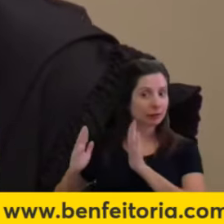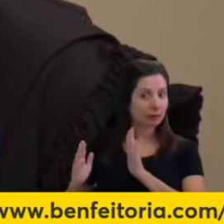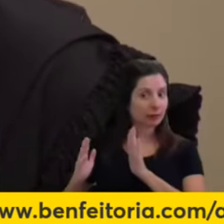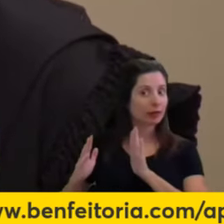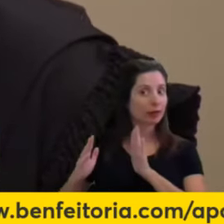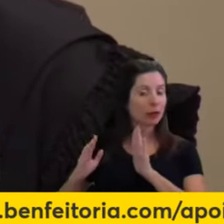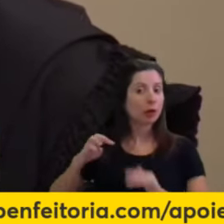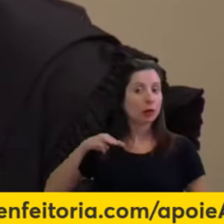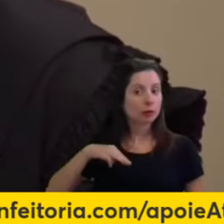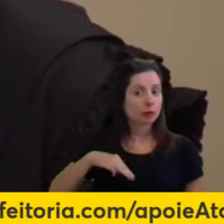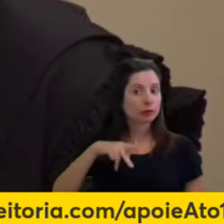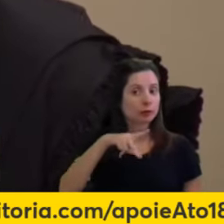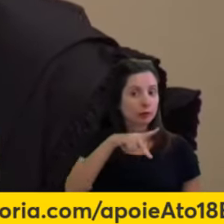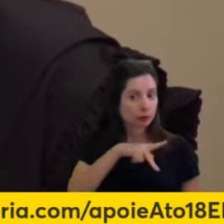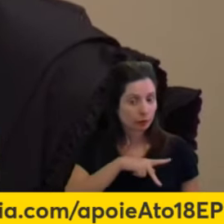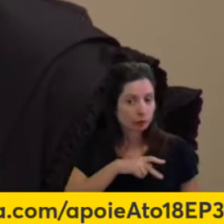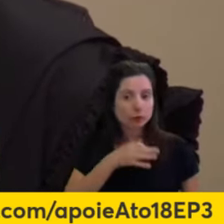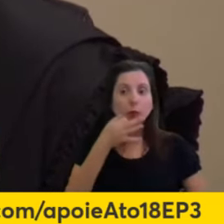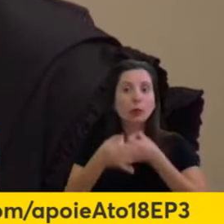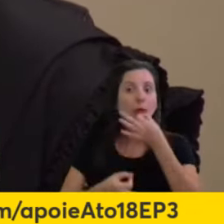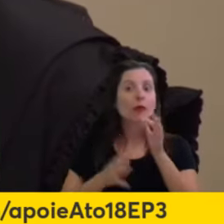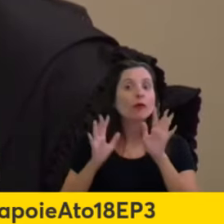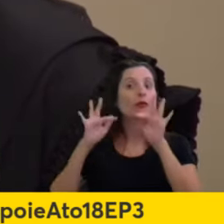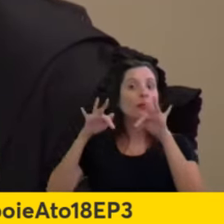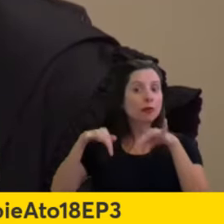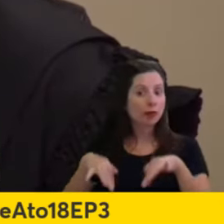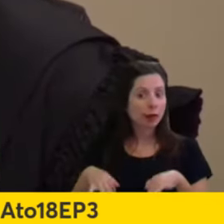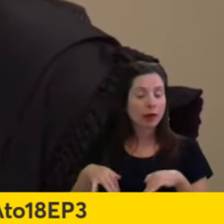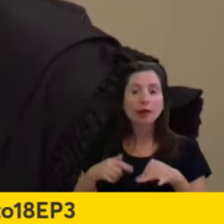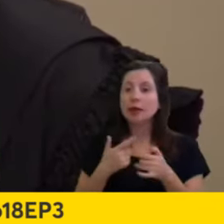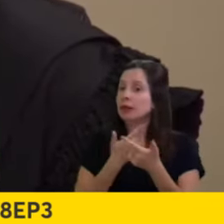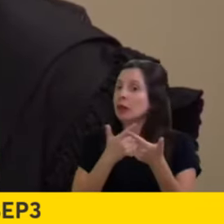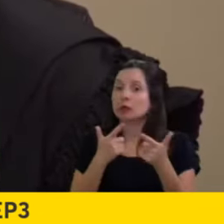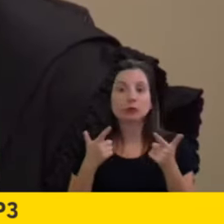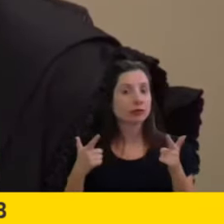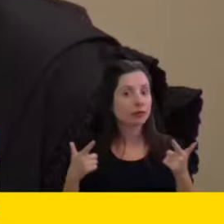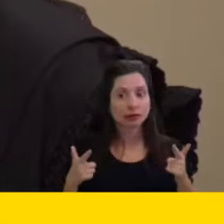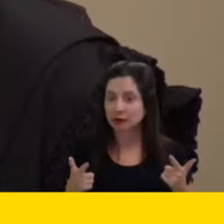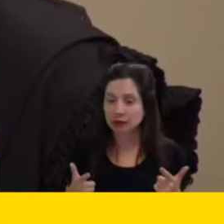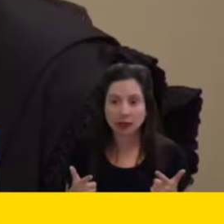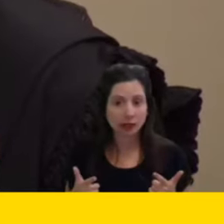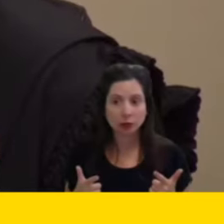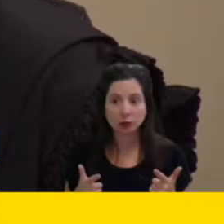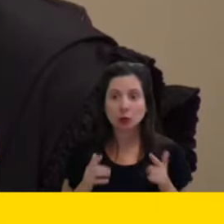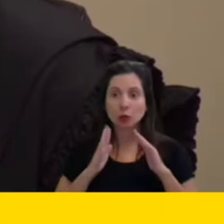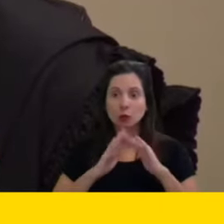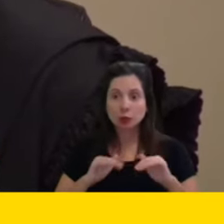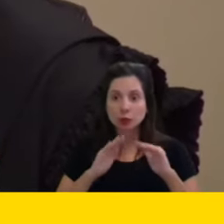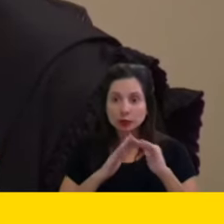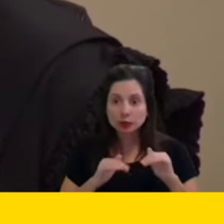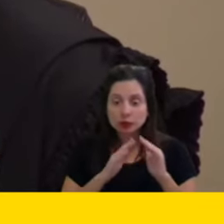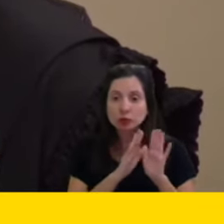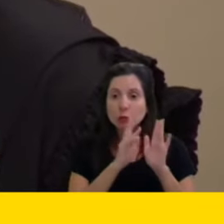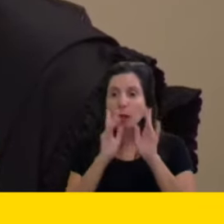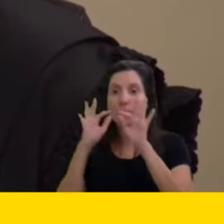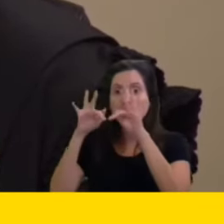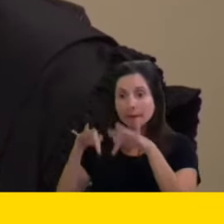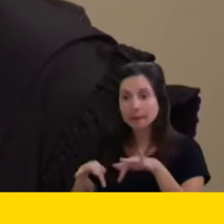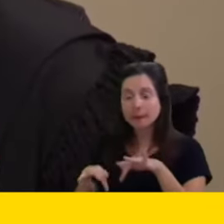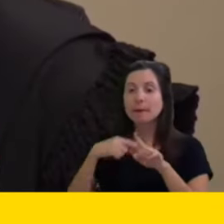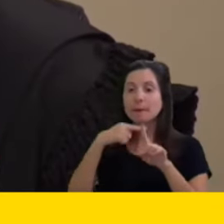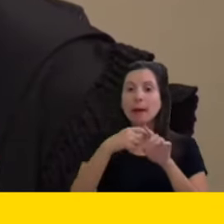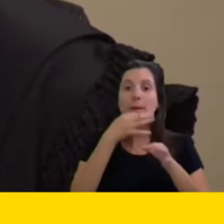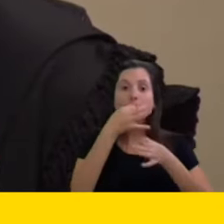suas alegações finais no caso não tendo a vida não tendo aido o requerimento nas alegações finais e no parecer do ministério